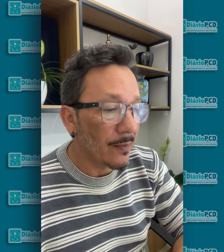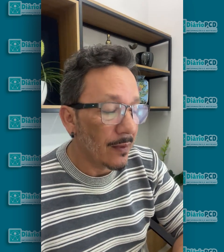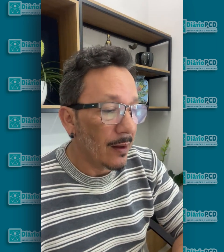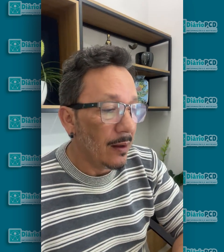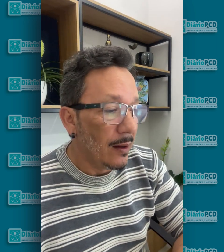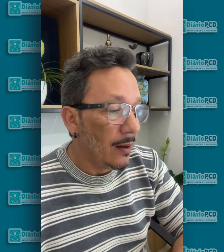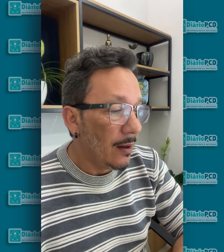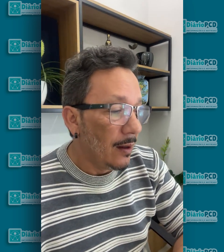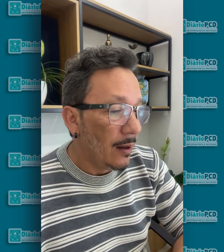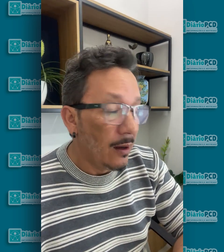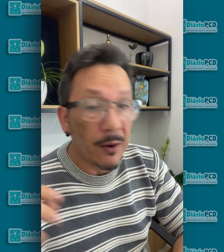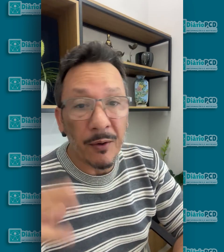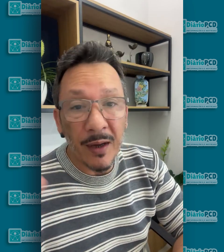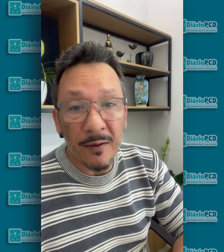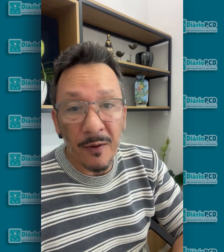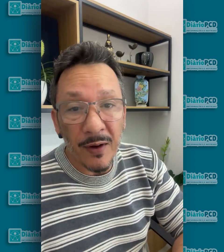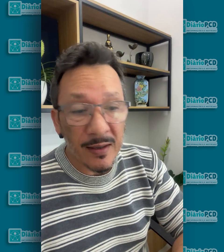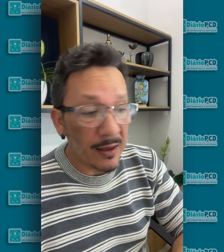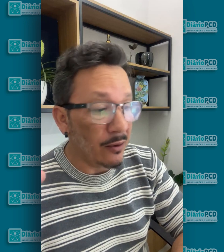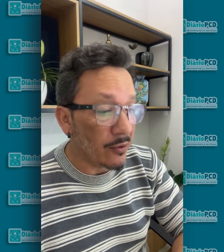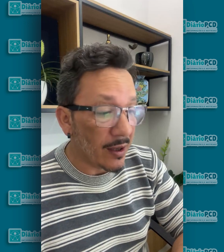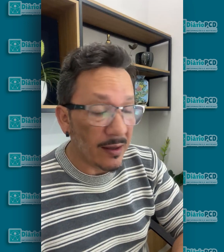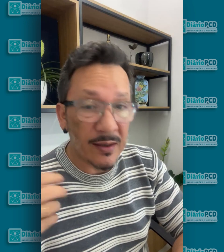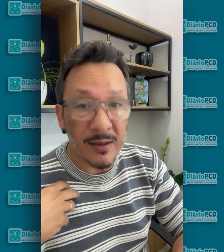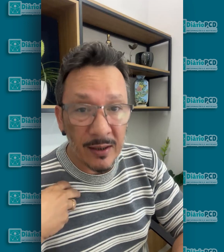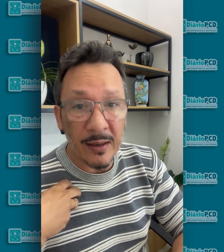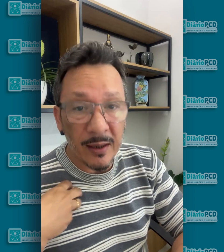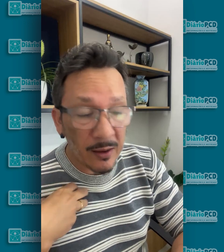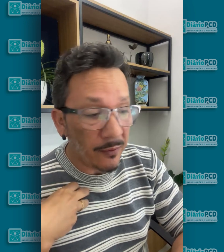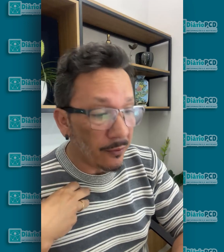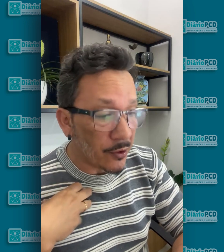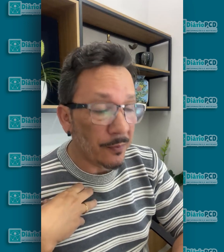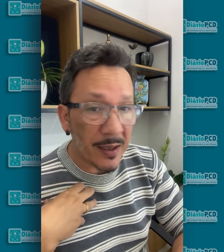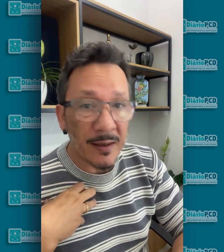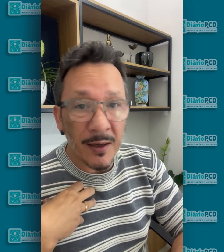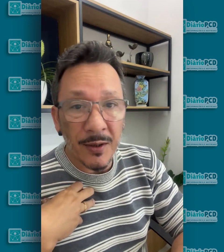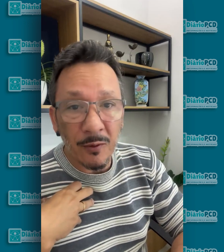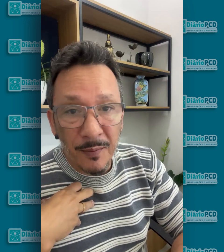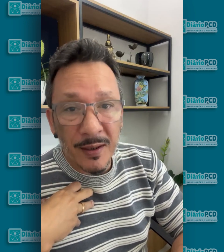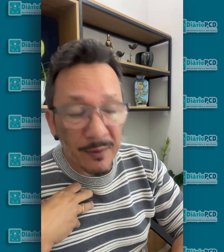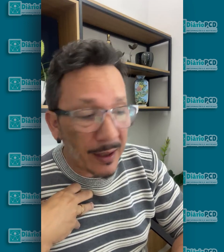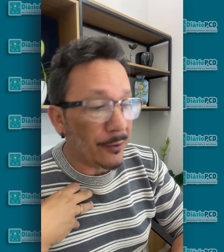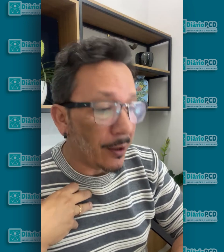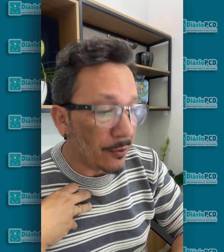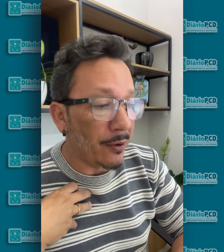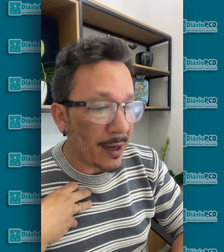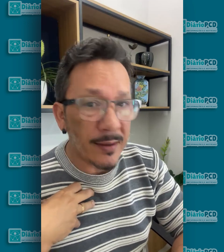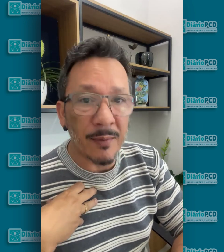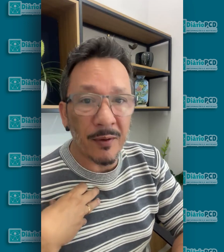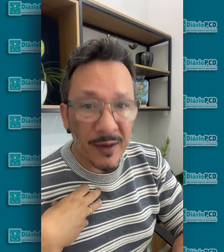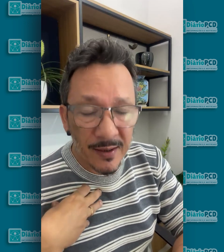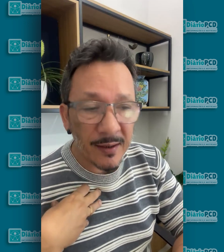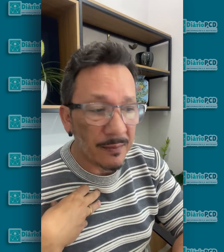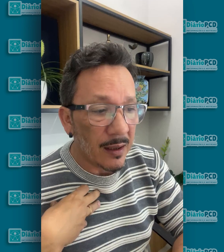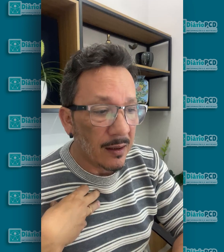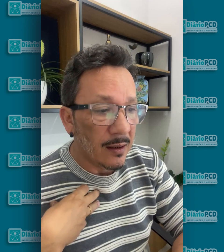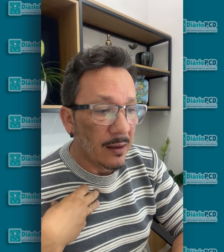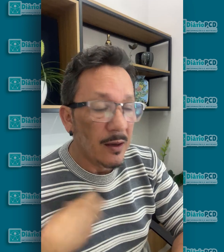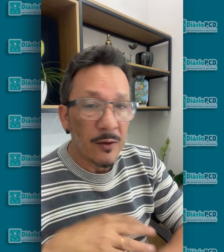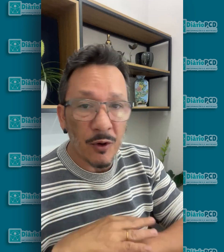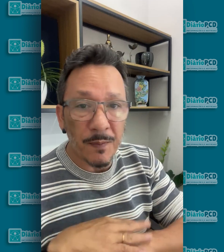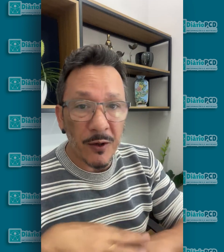isso? Agora, o que é que vão fazer, eu não sei. Se eu fosse o presidente da comissão eleitoral do CONAD, sabe o que eu